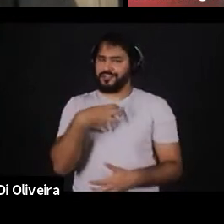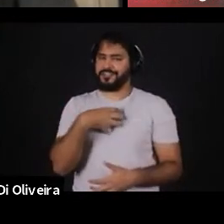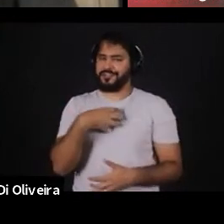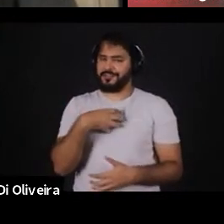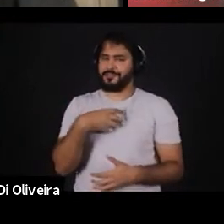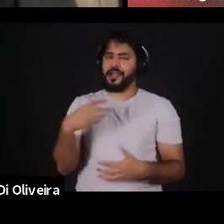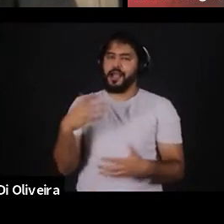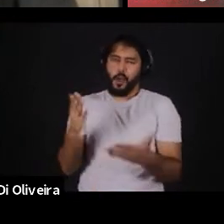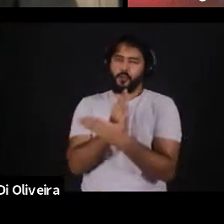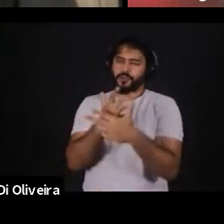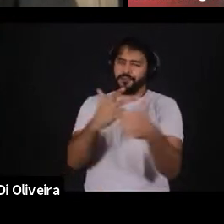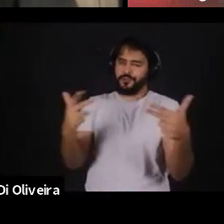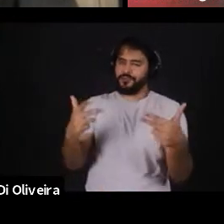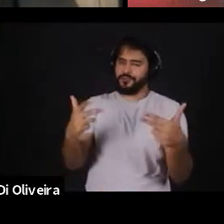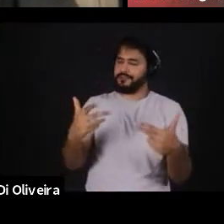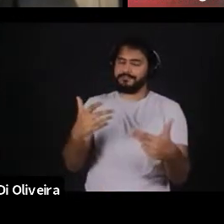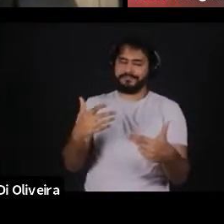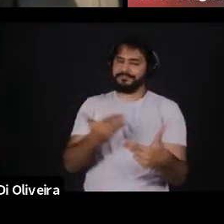de explicar